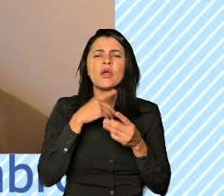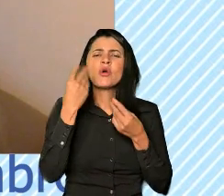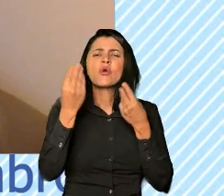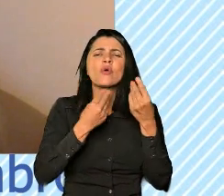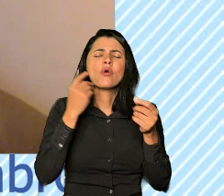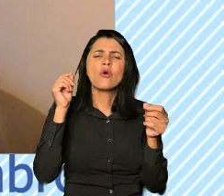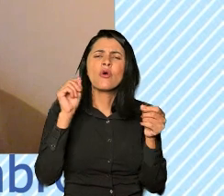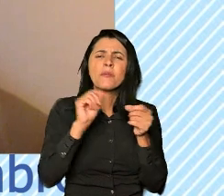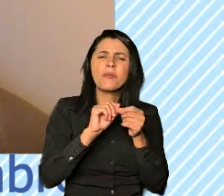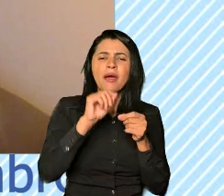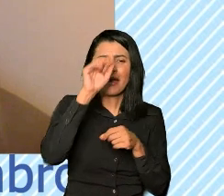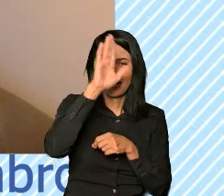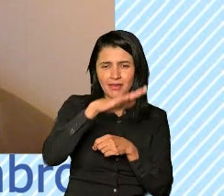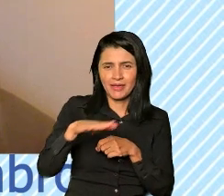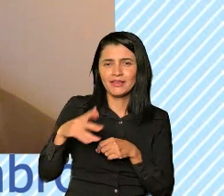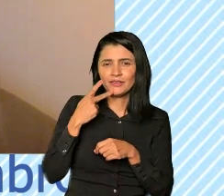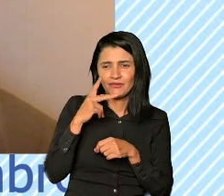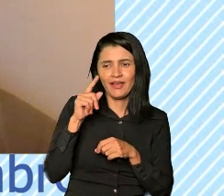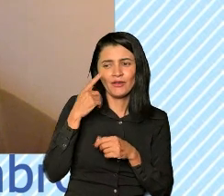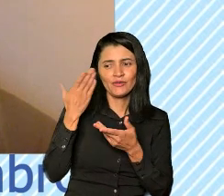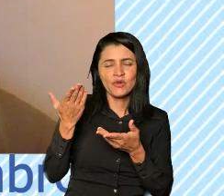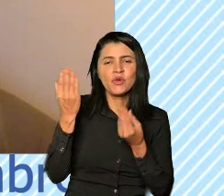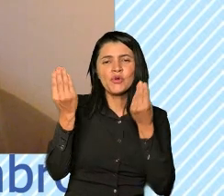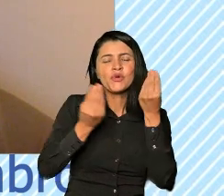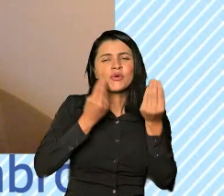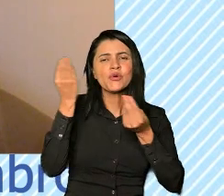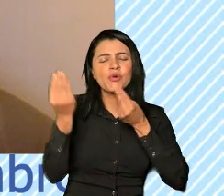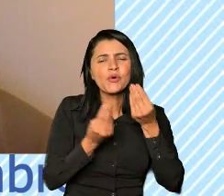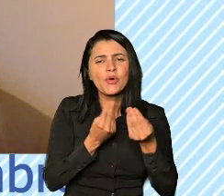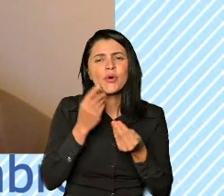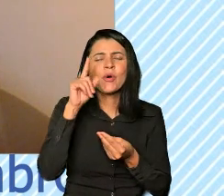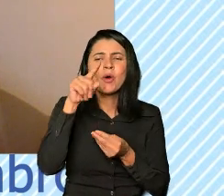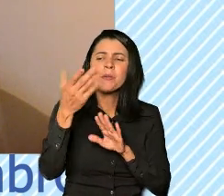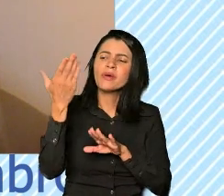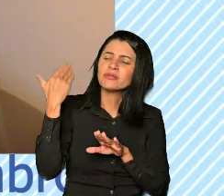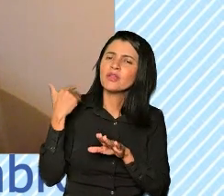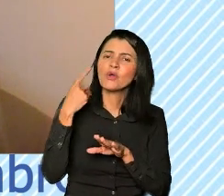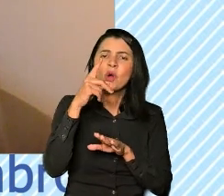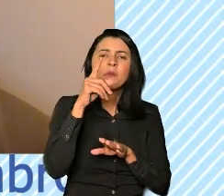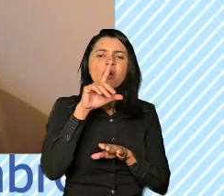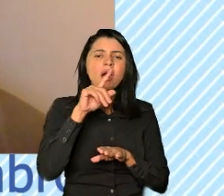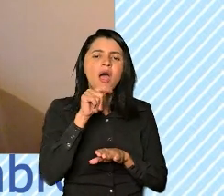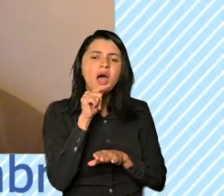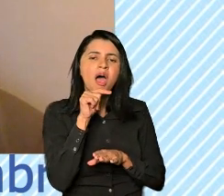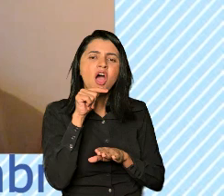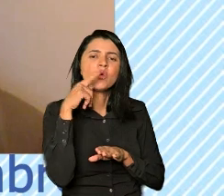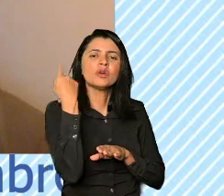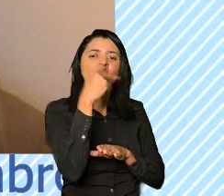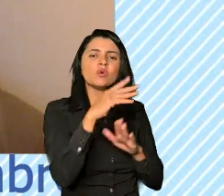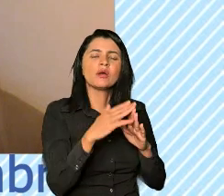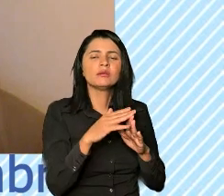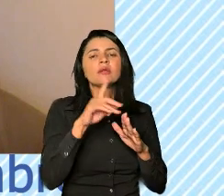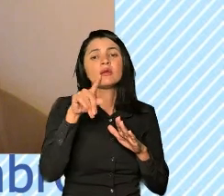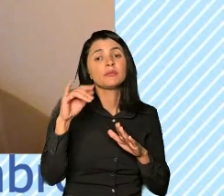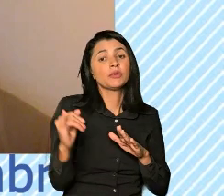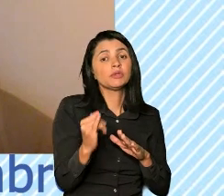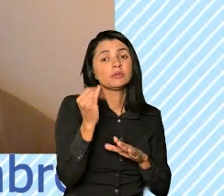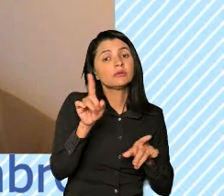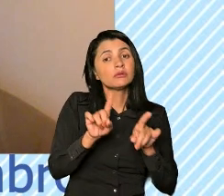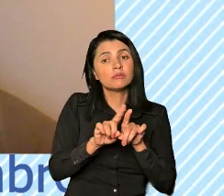faz para as crianças, eu estou falando, né? Como que funciona a água, como a água chega na tua casa. Isso também é importante, mas também